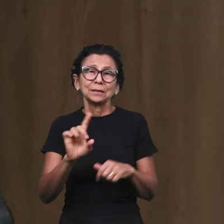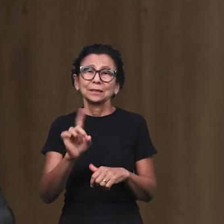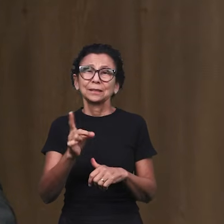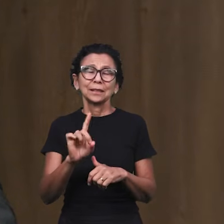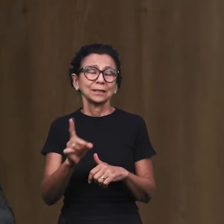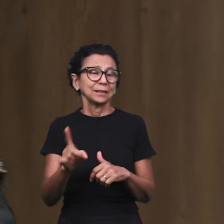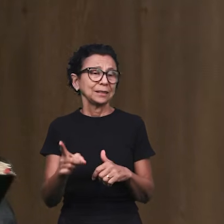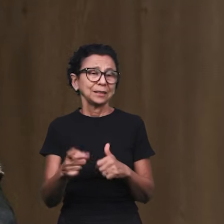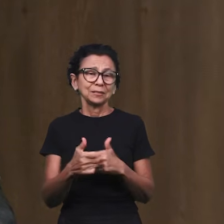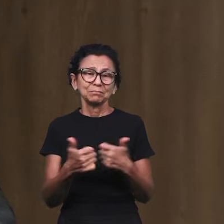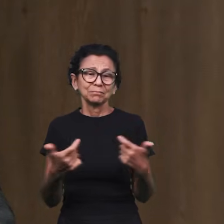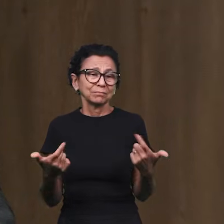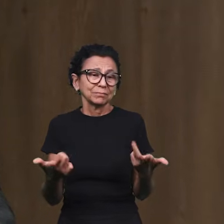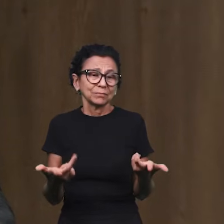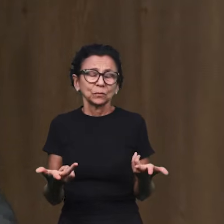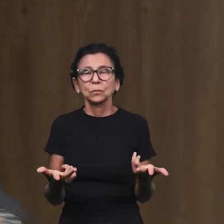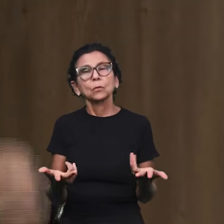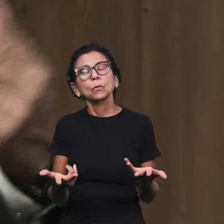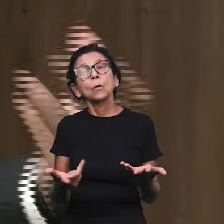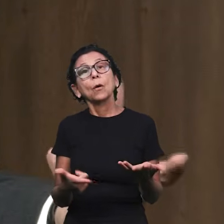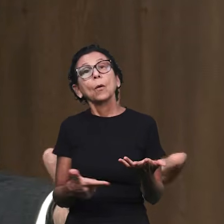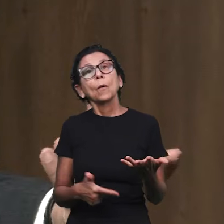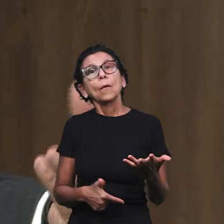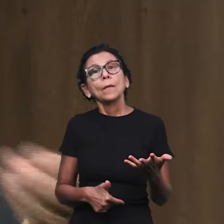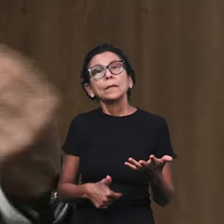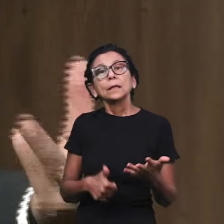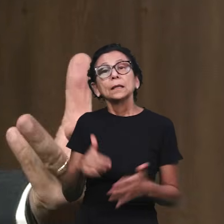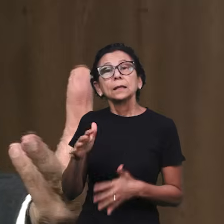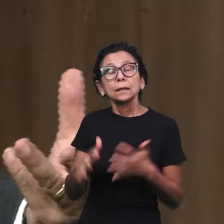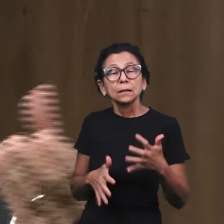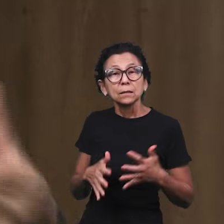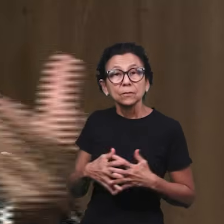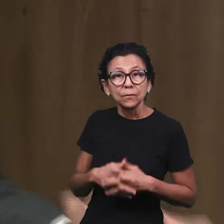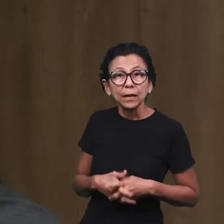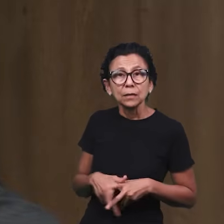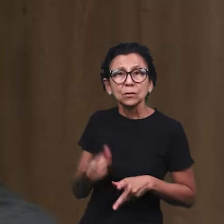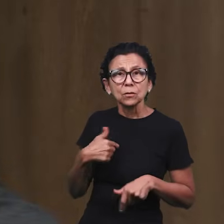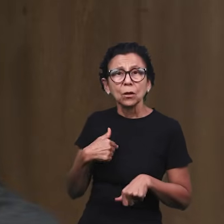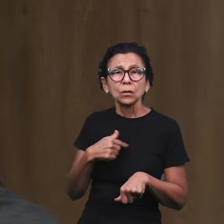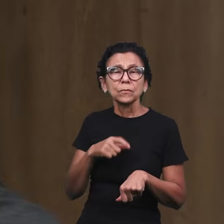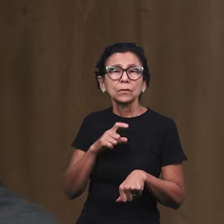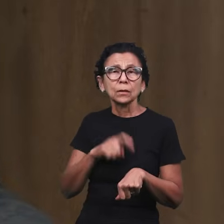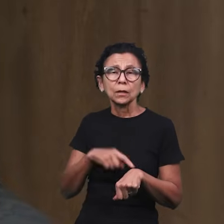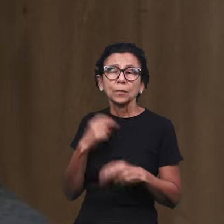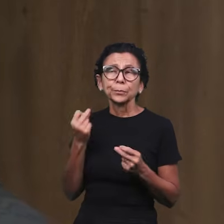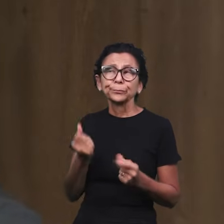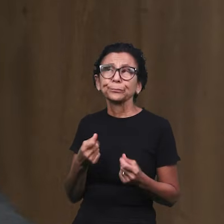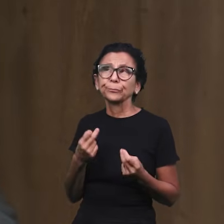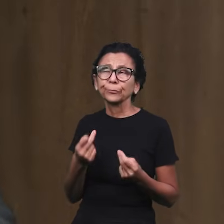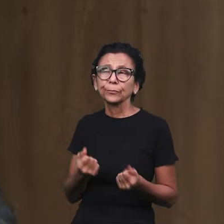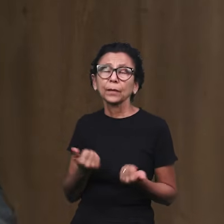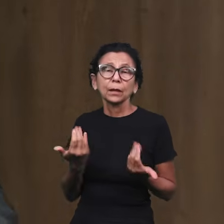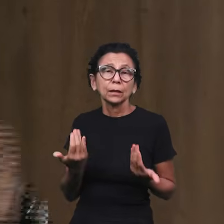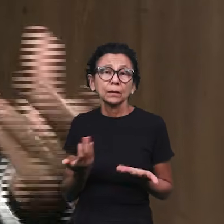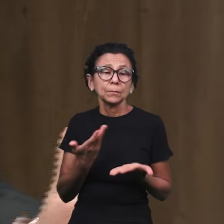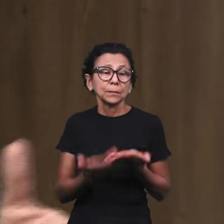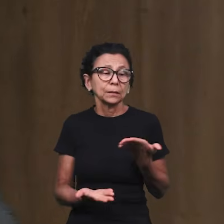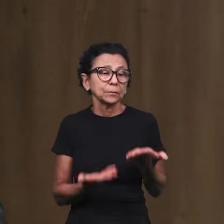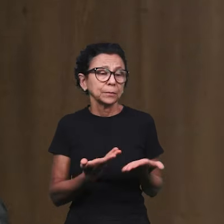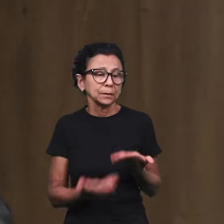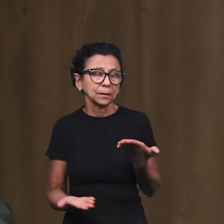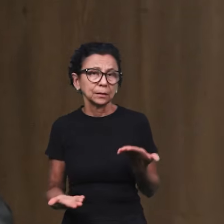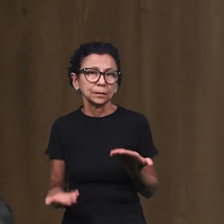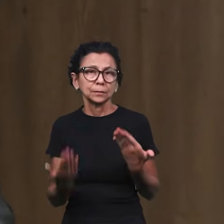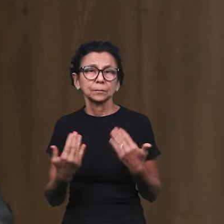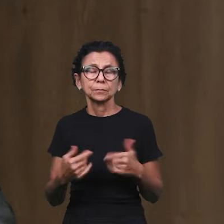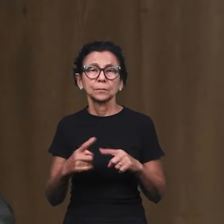é? E que às vezes nos roubam muito tempo. Né? Então, manter o foco